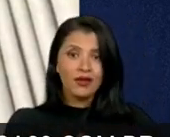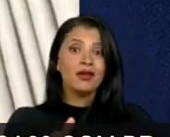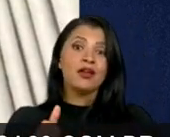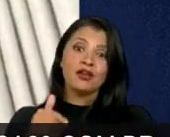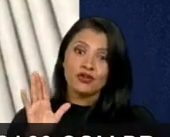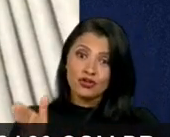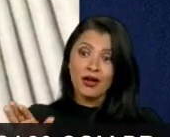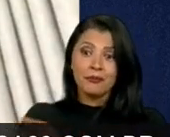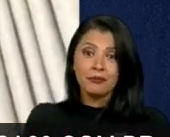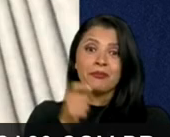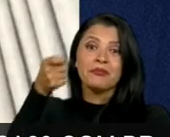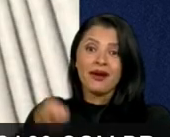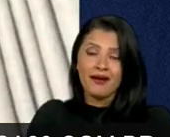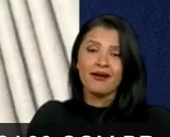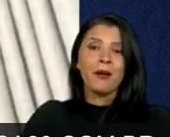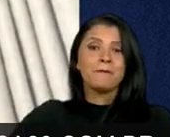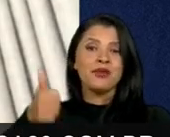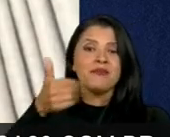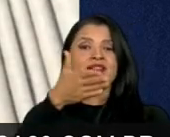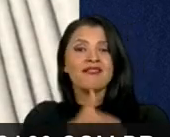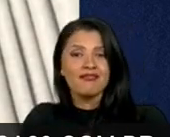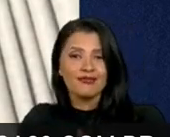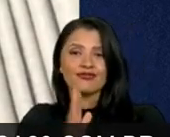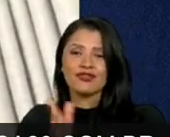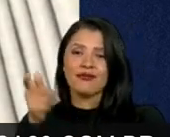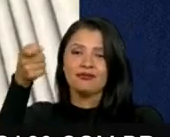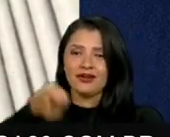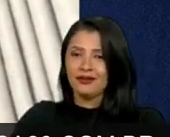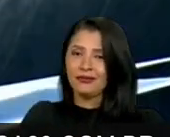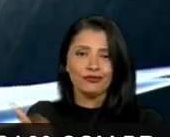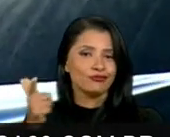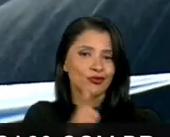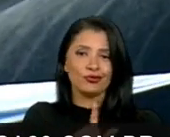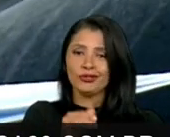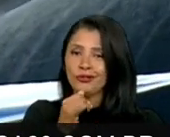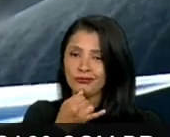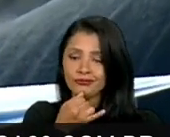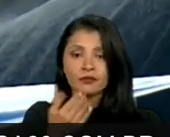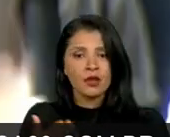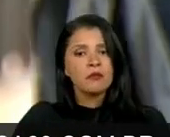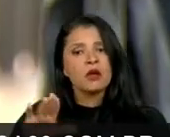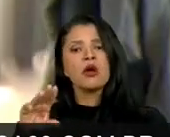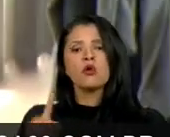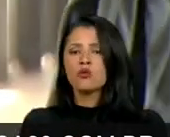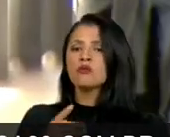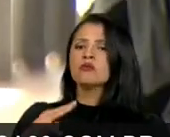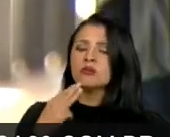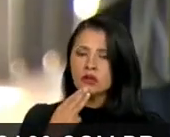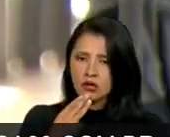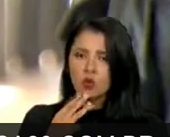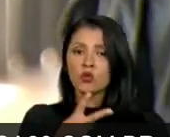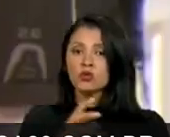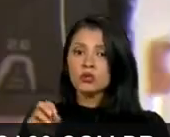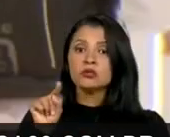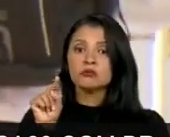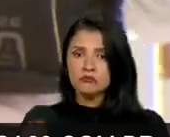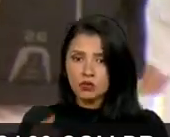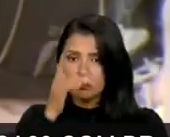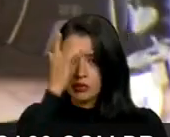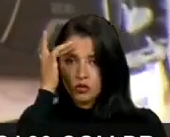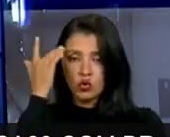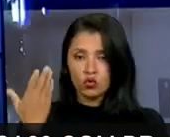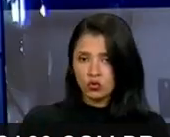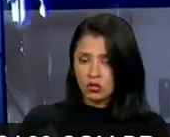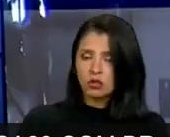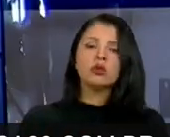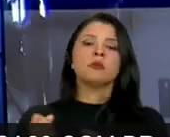estar pagando a primeira parcela, né, do financiamento, mas eu ainda não consegui. Mais de 1 milhão e 200 mil ex-estudantes poderão